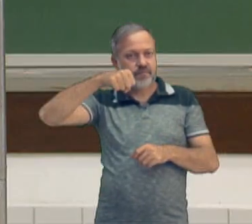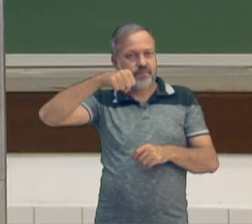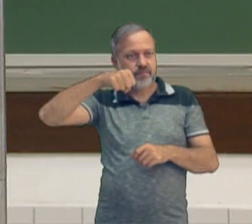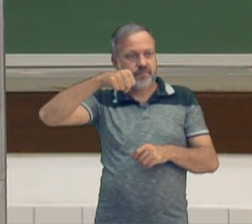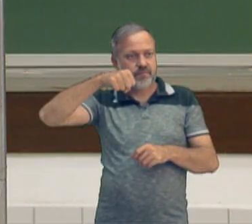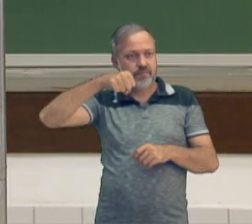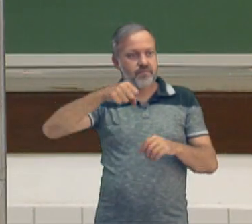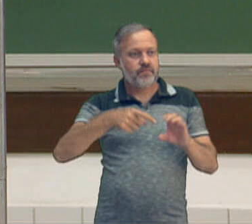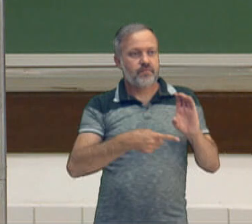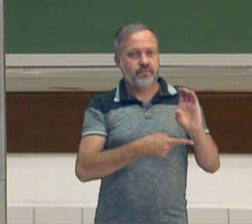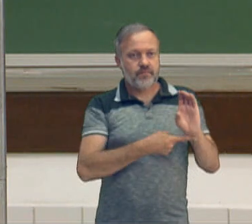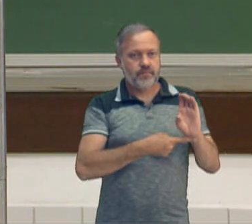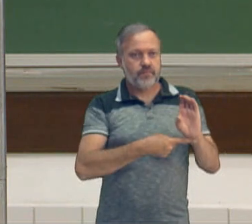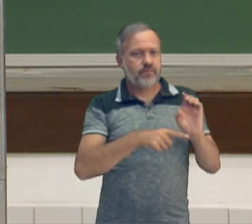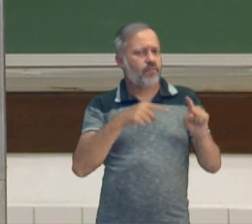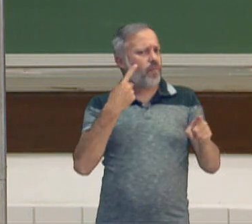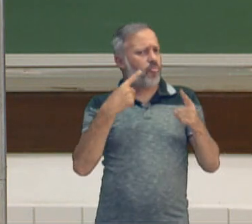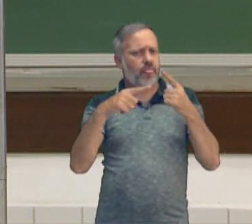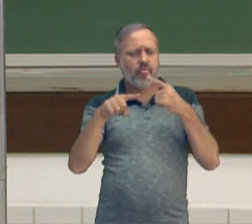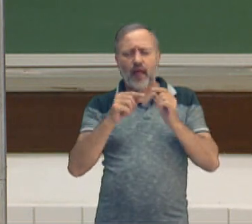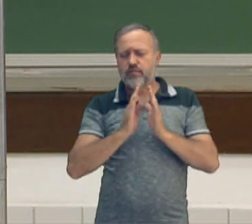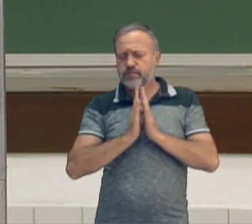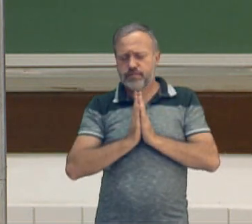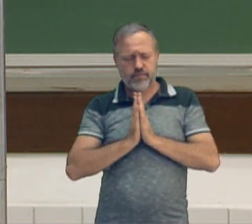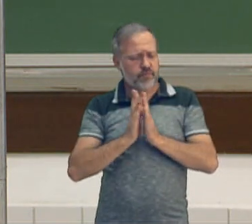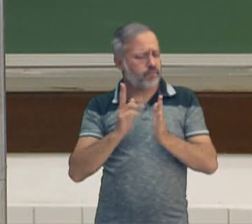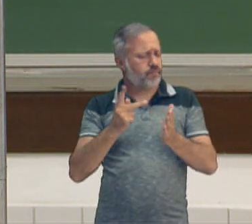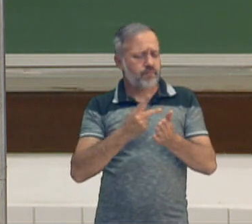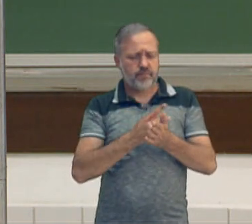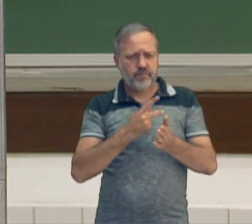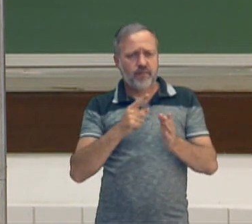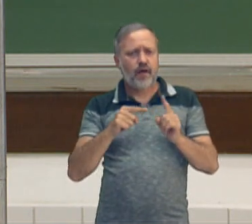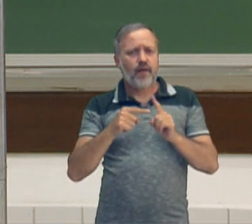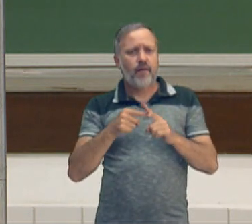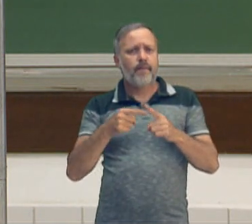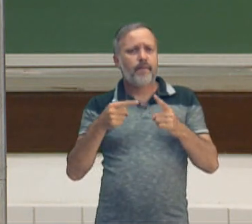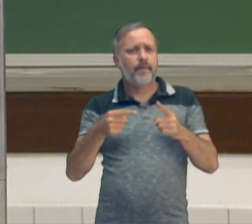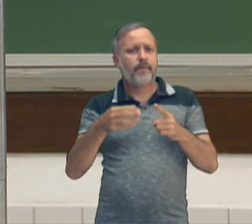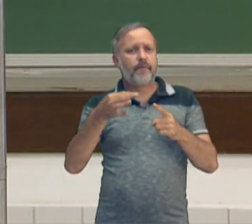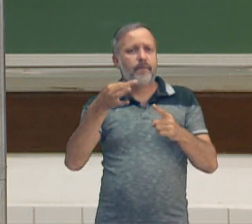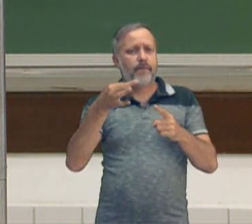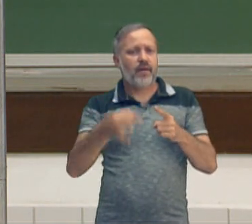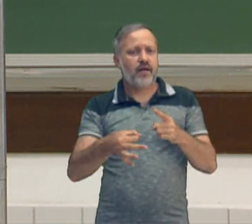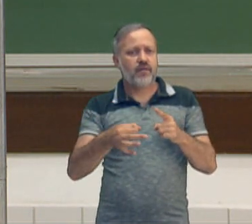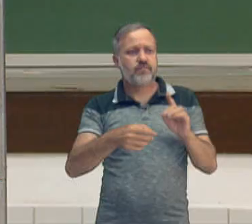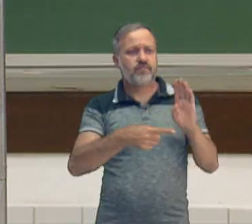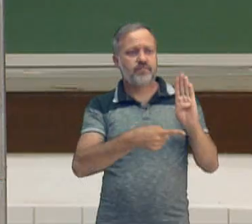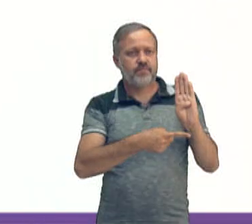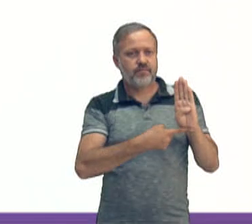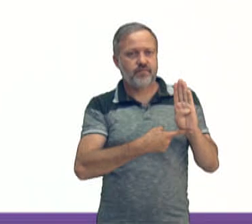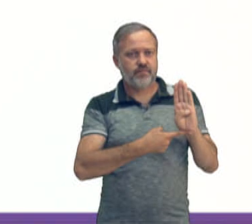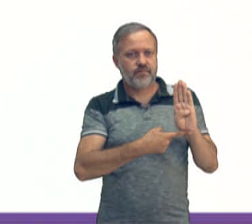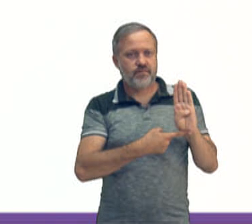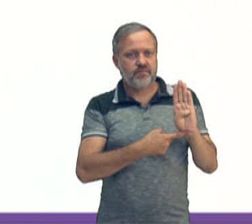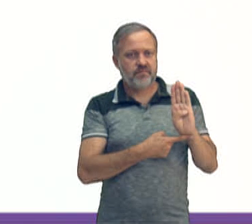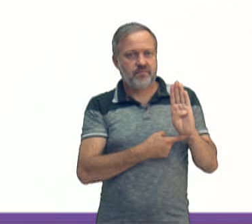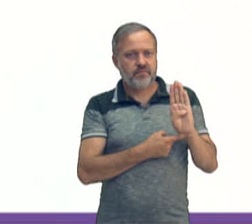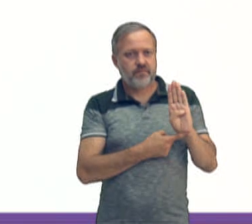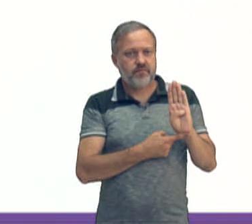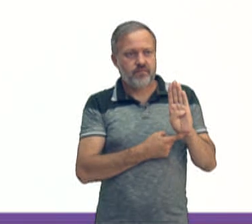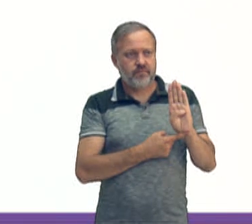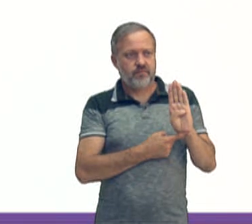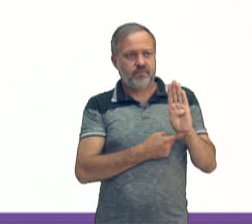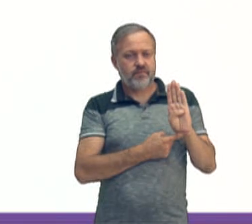sagrado. E a letra C, música sagrada, também está errada. Então, a resposta aqui do nosso quiz número 5 é mandala